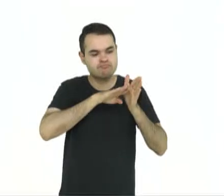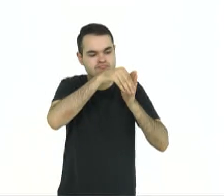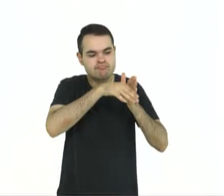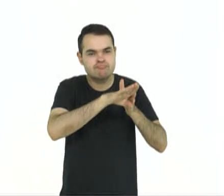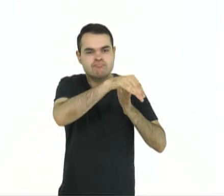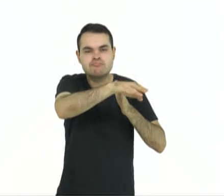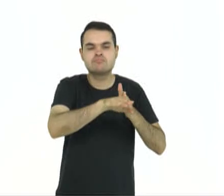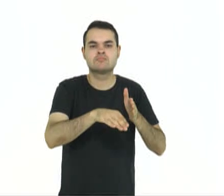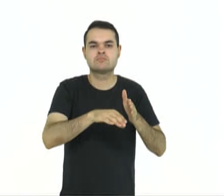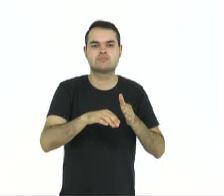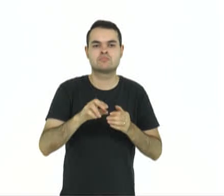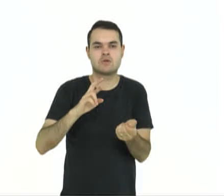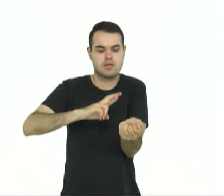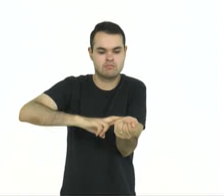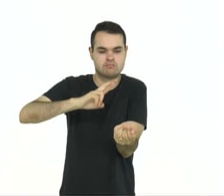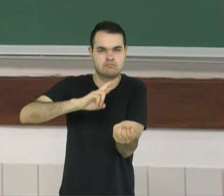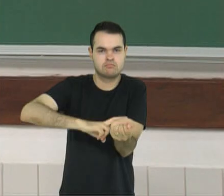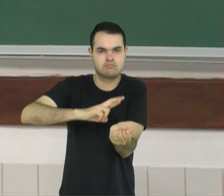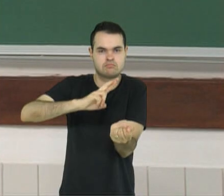Ritmo é marcação do tempo.